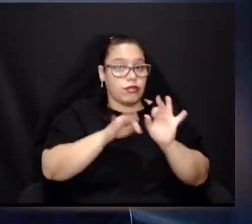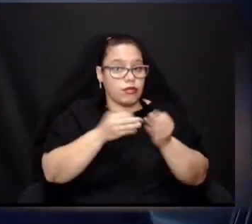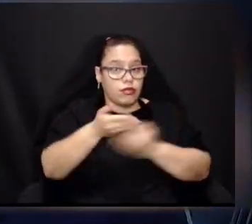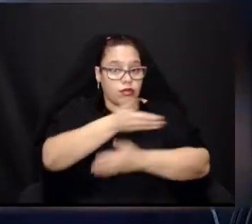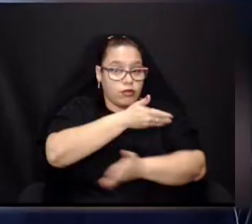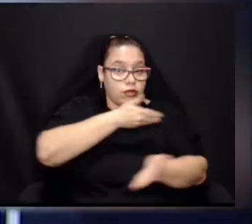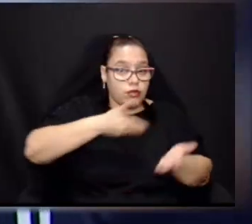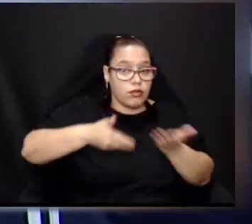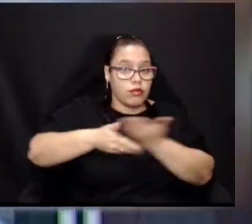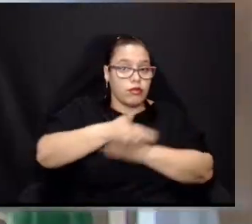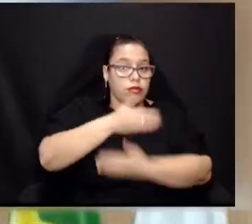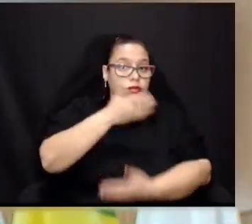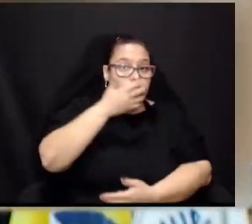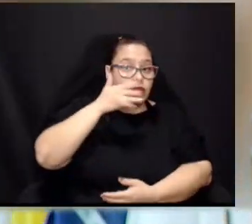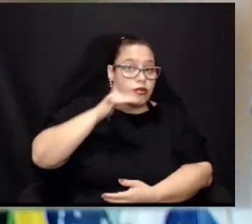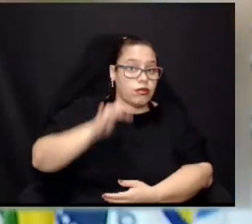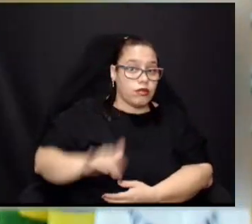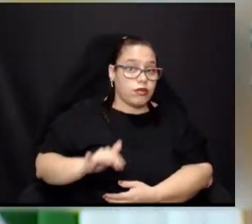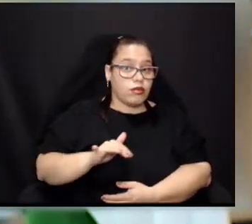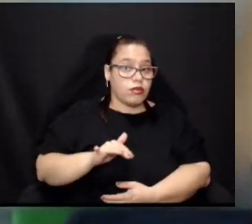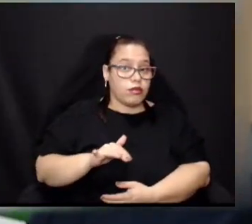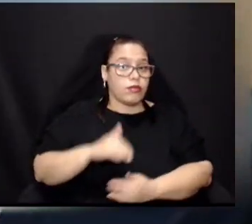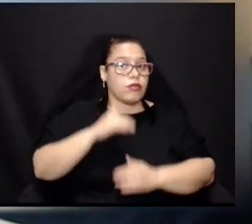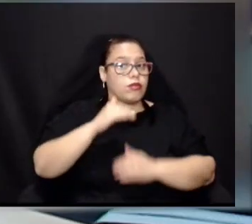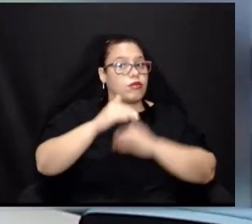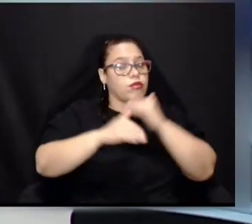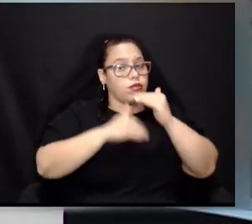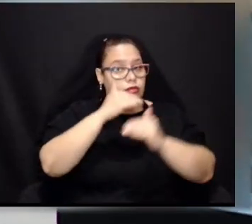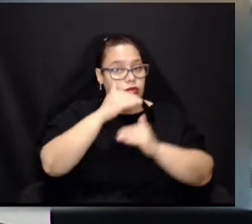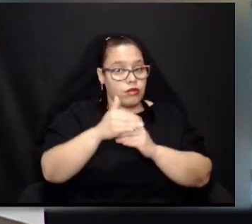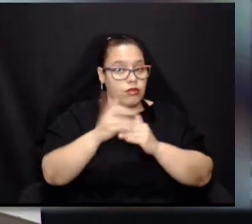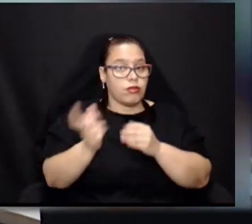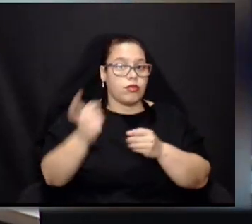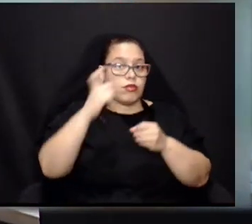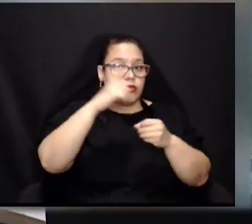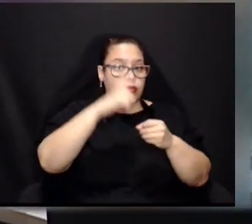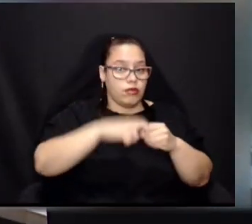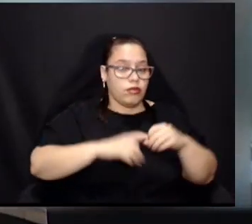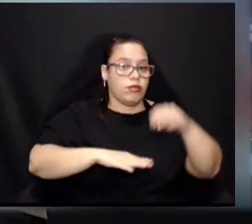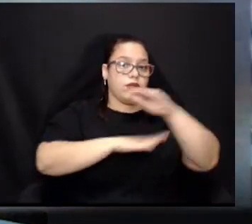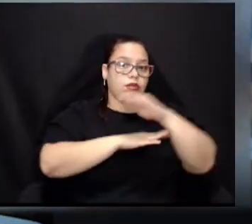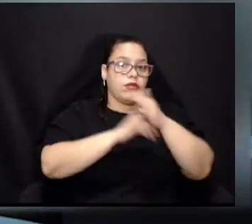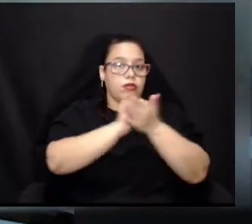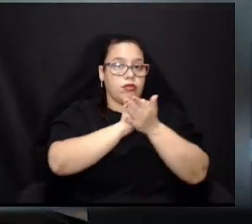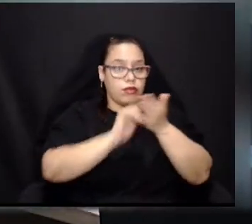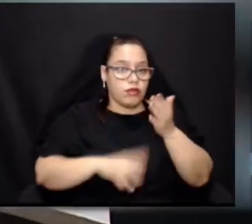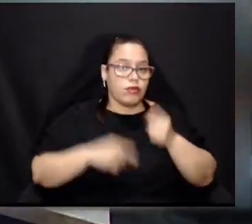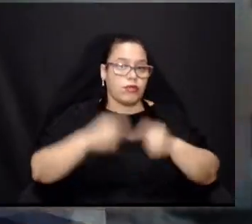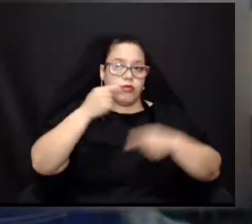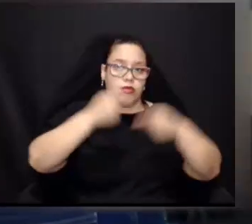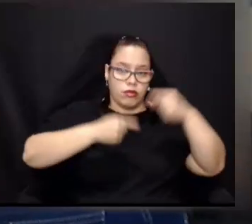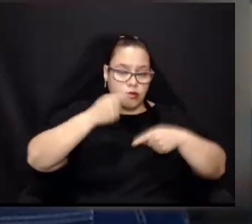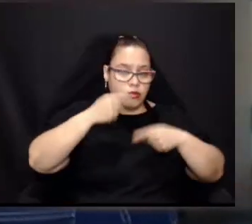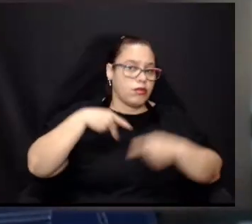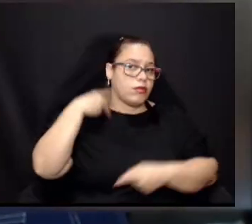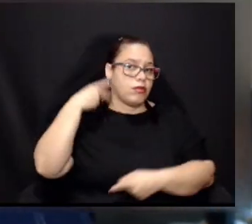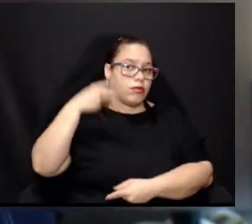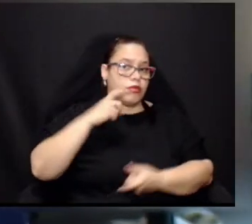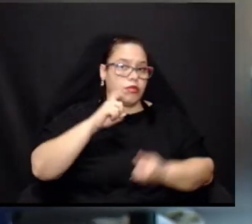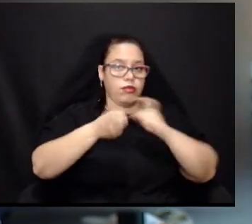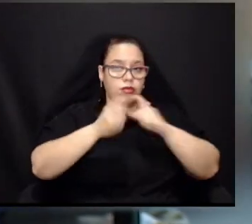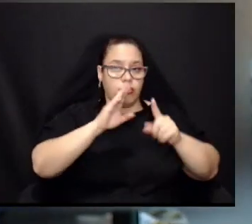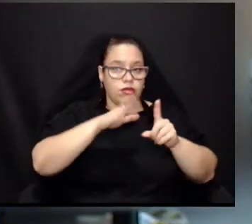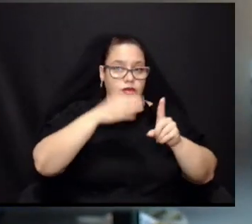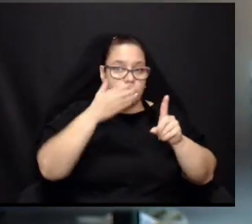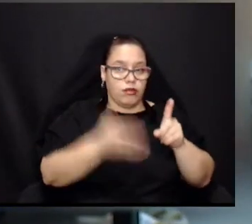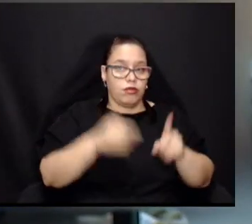pequenininhos, para que em um outro momento, quando eles retornem a casa, em alguma atividade política, em alguma reunião solene, aquilo já